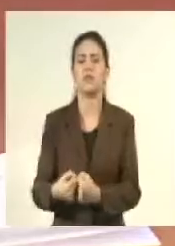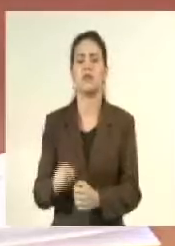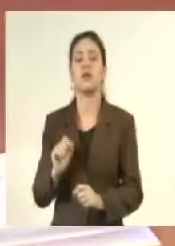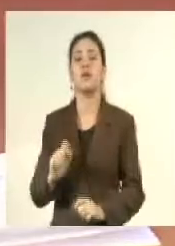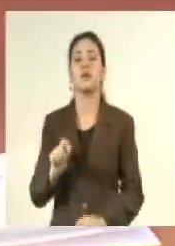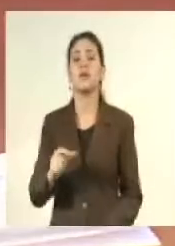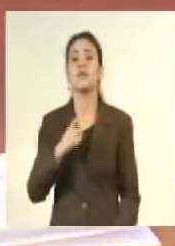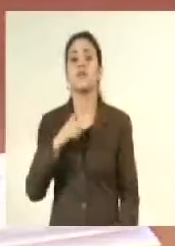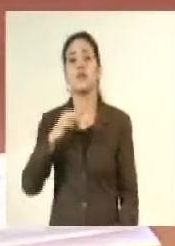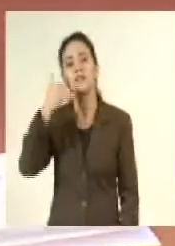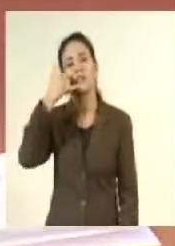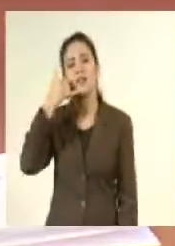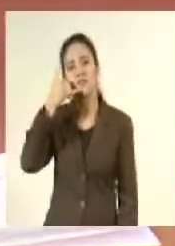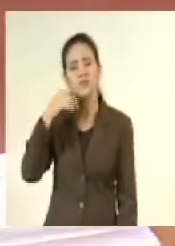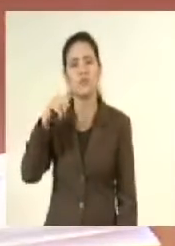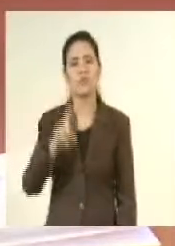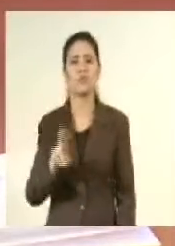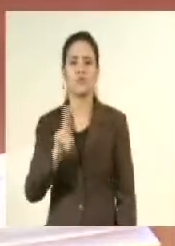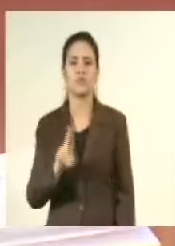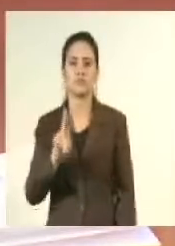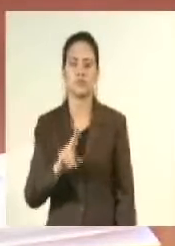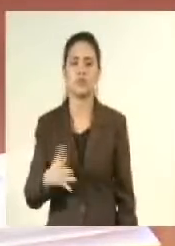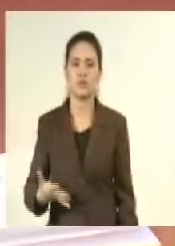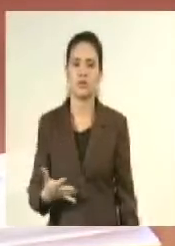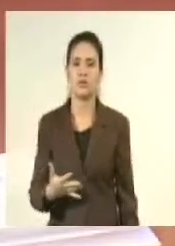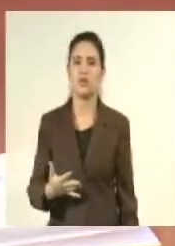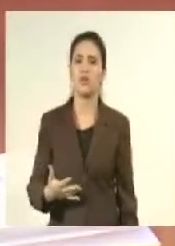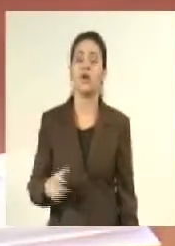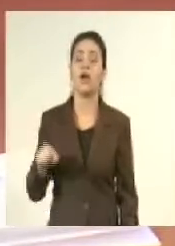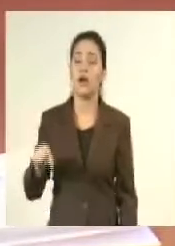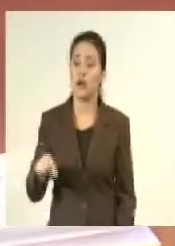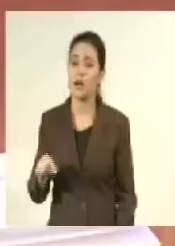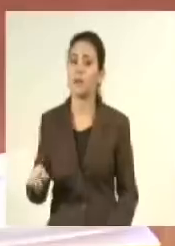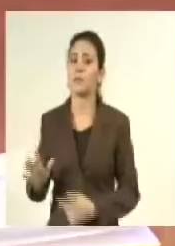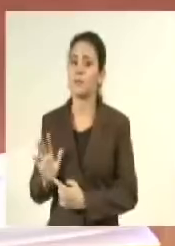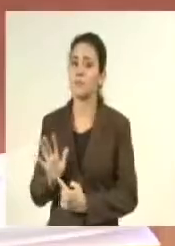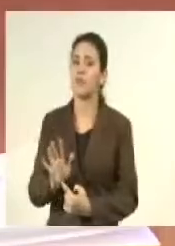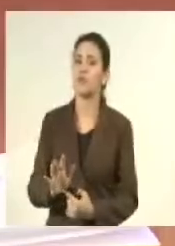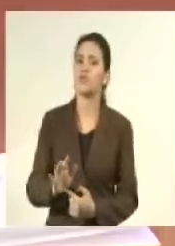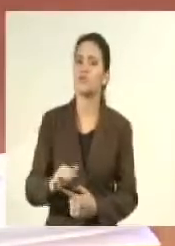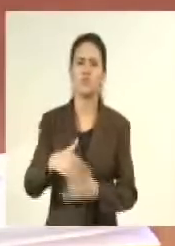telefones rurais. Então aqui, deputado Antônio Pereira, relata todo esse dia